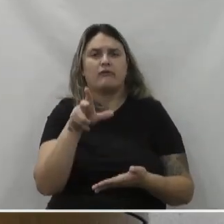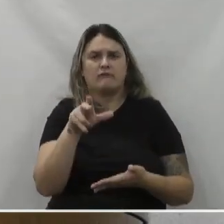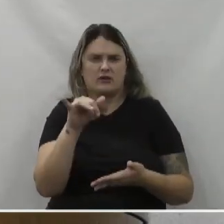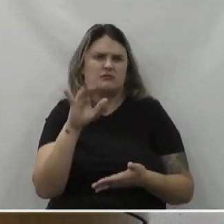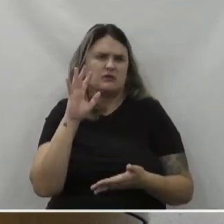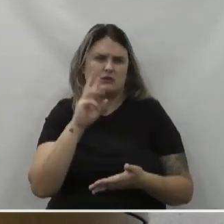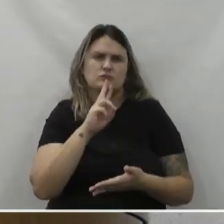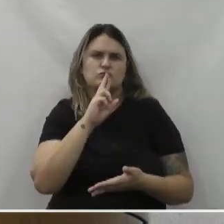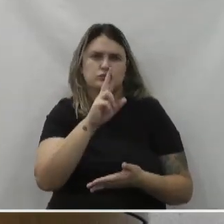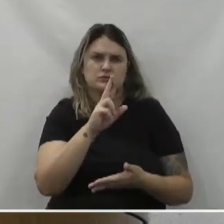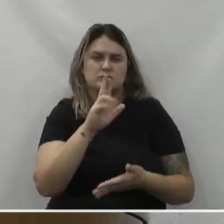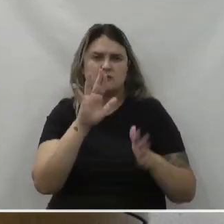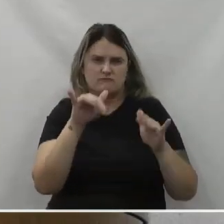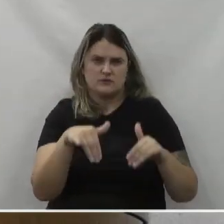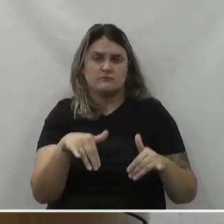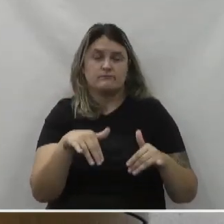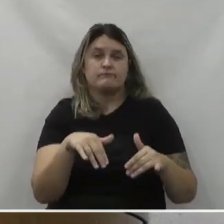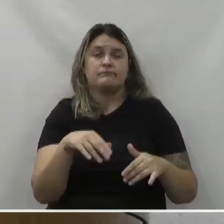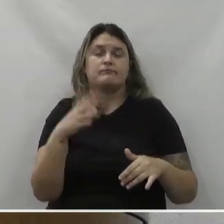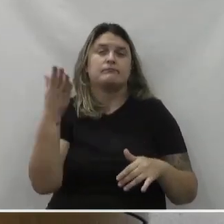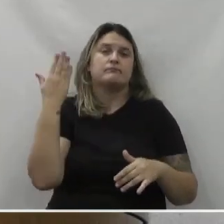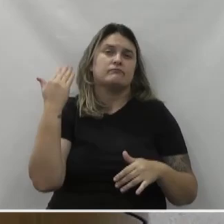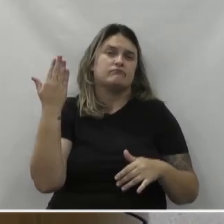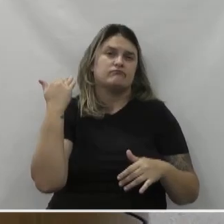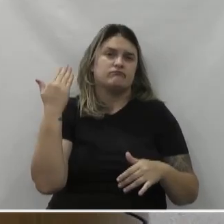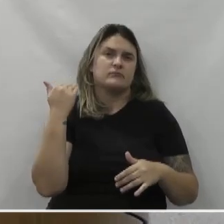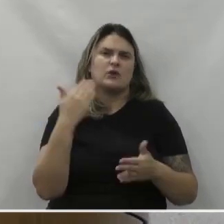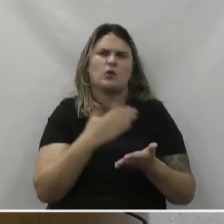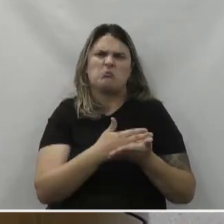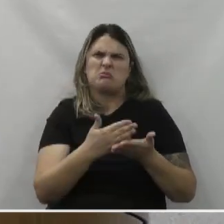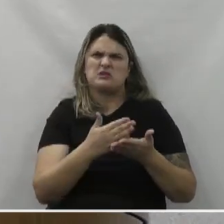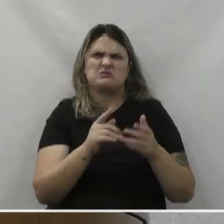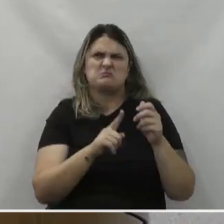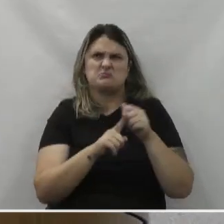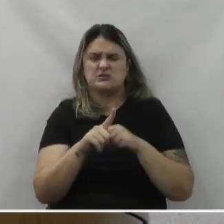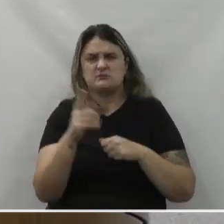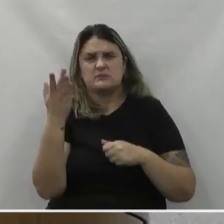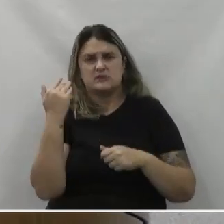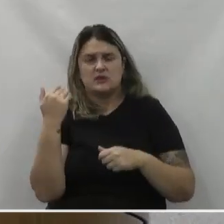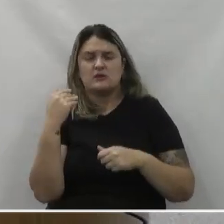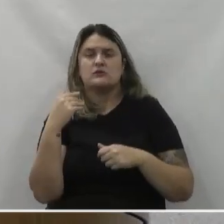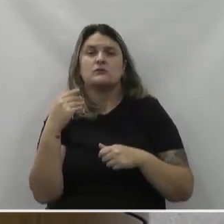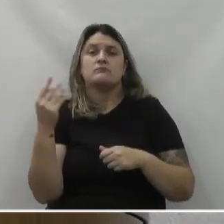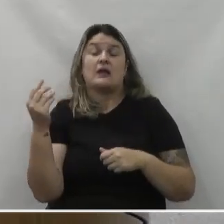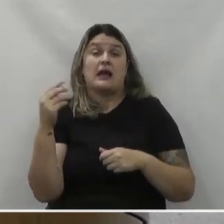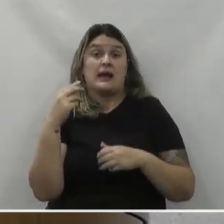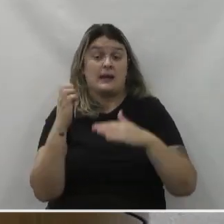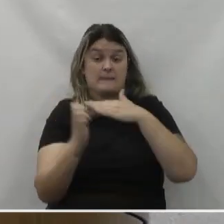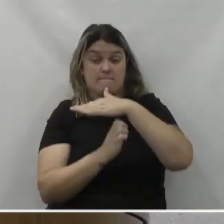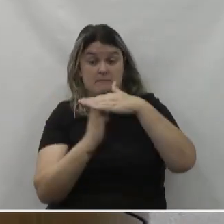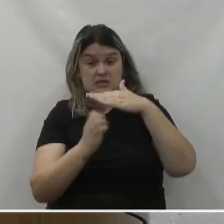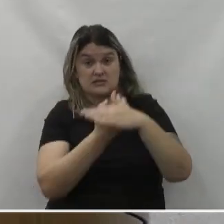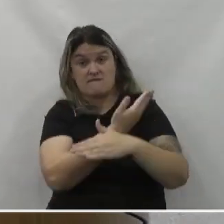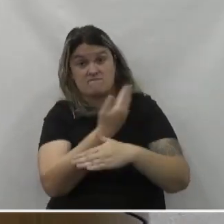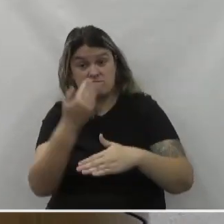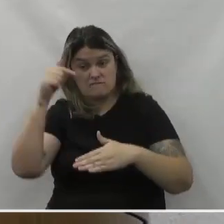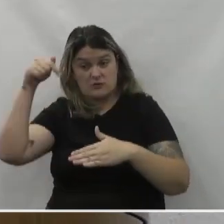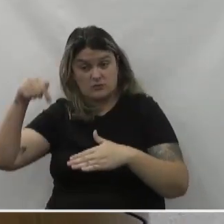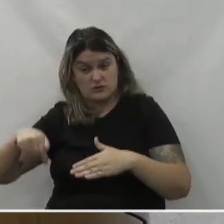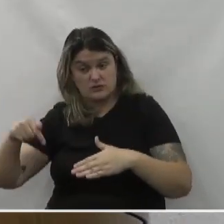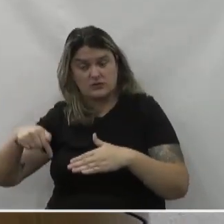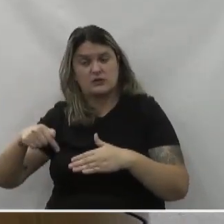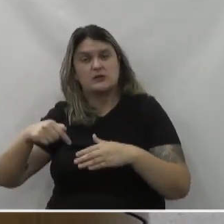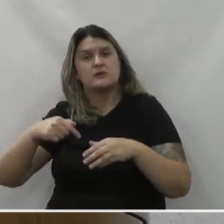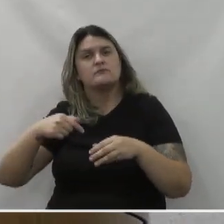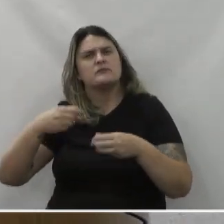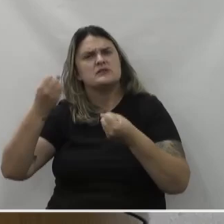Então, há um tempo atrás, no início do mês passado, trouxemos a empresa até aqui na Câmara Municipal para